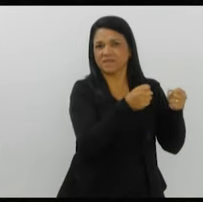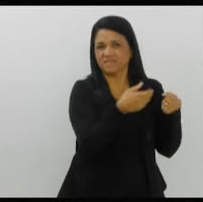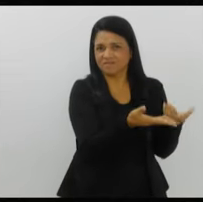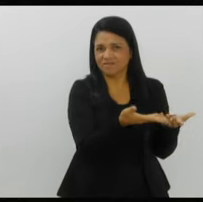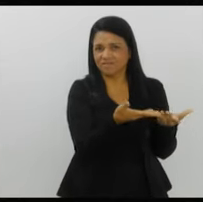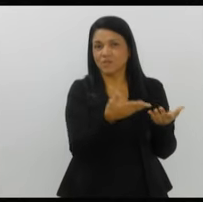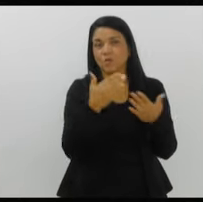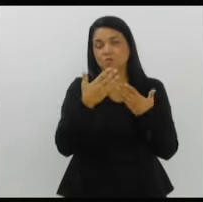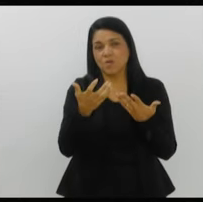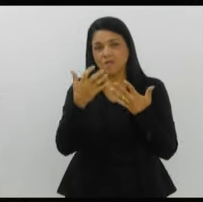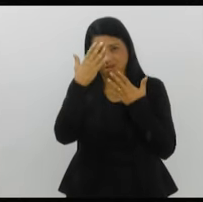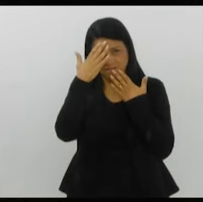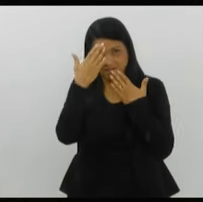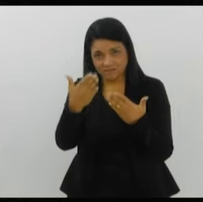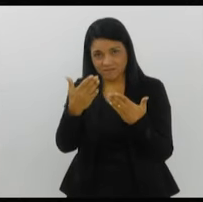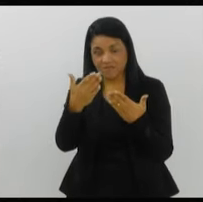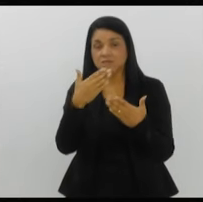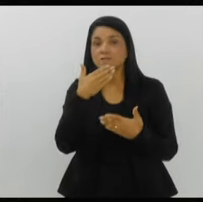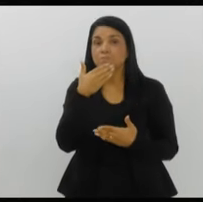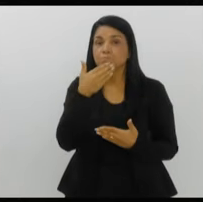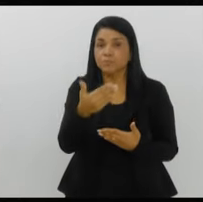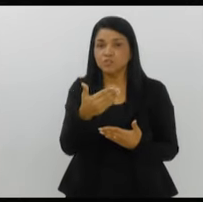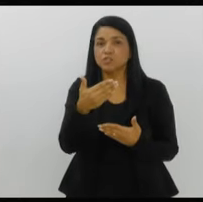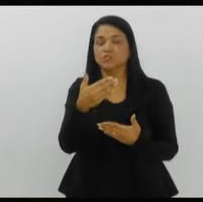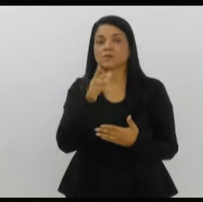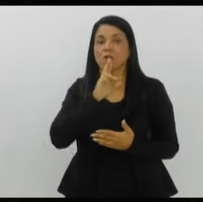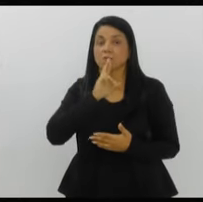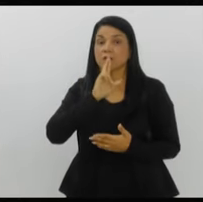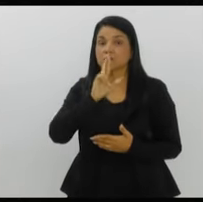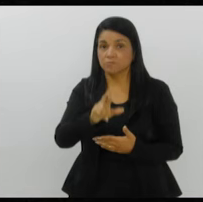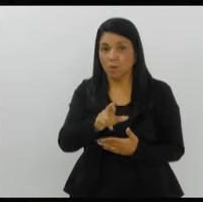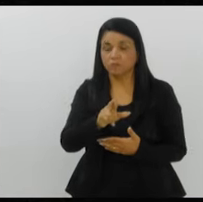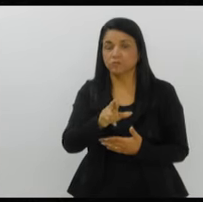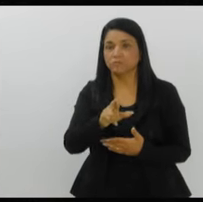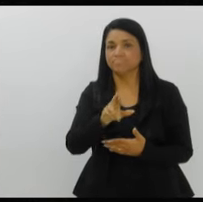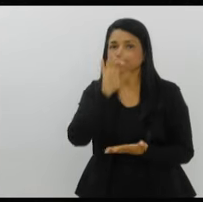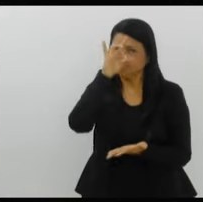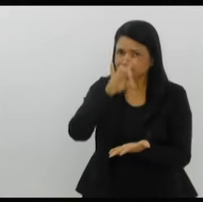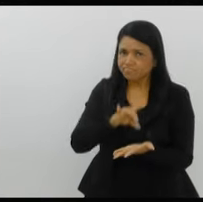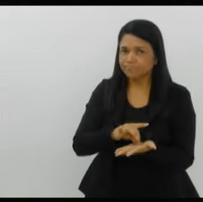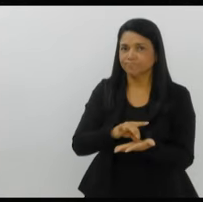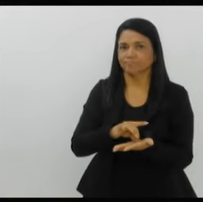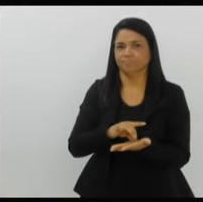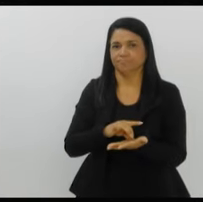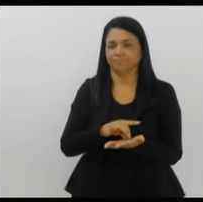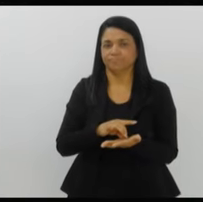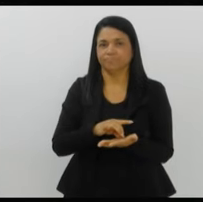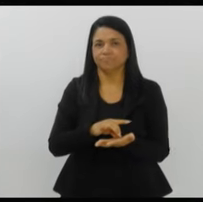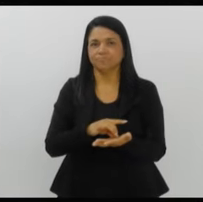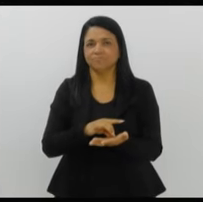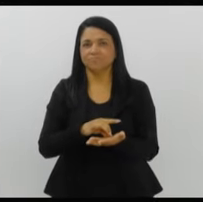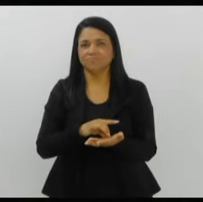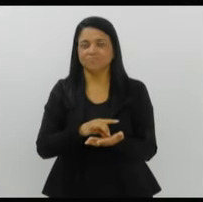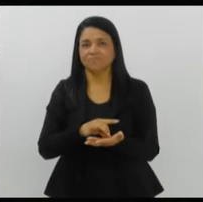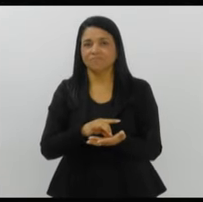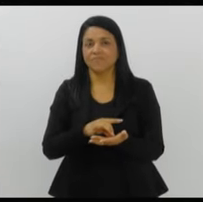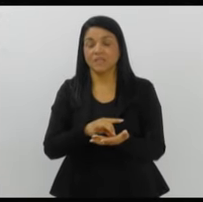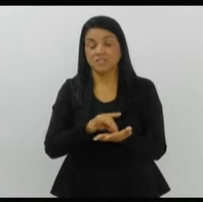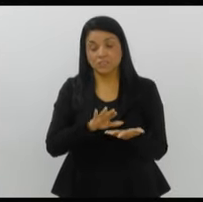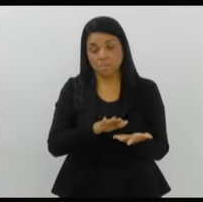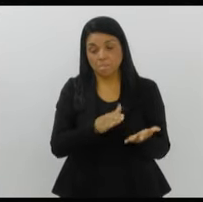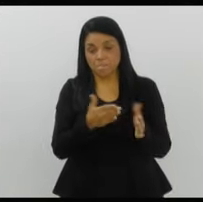a todos e pedir para que a resposta seja dada, senhor presidente. Eles mataram um